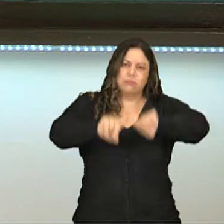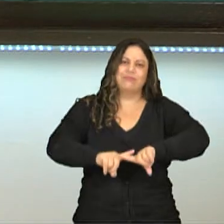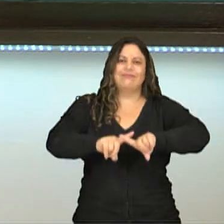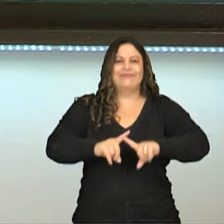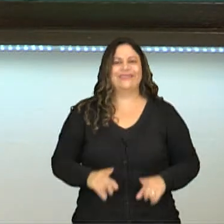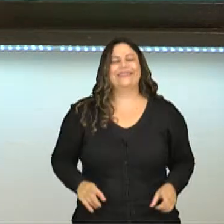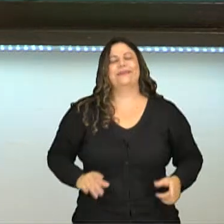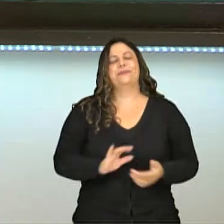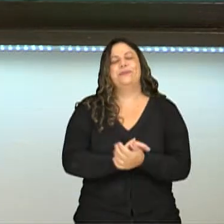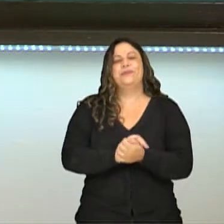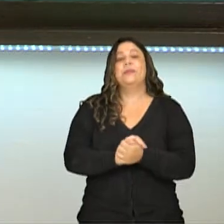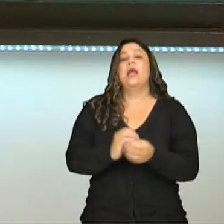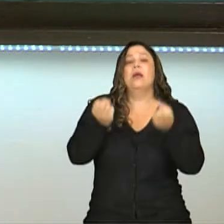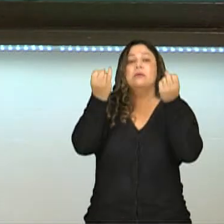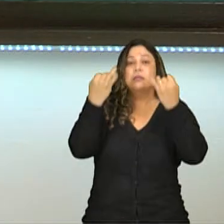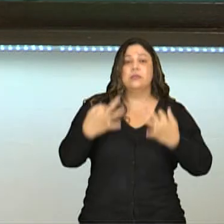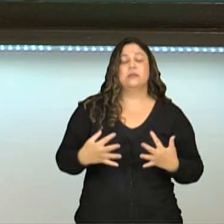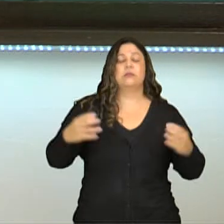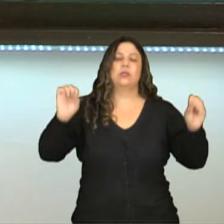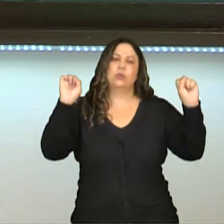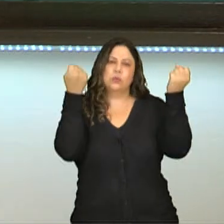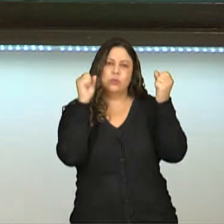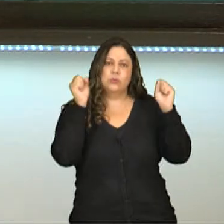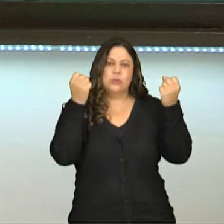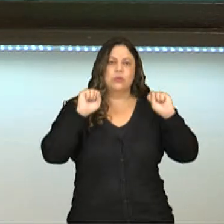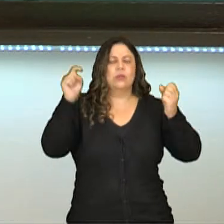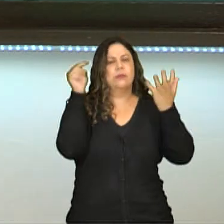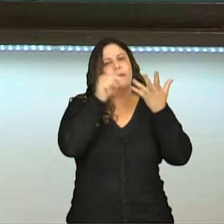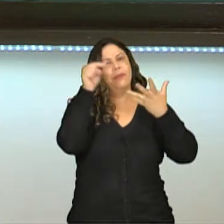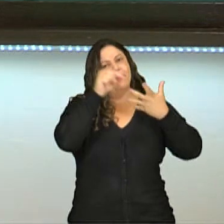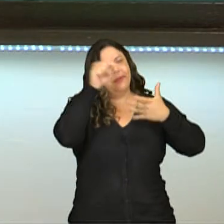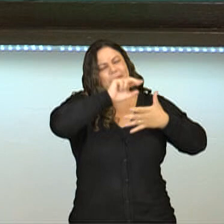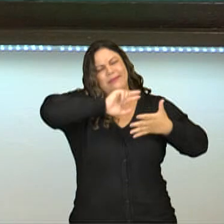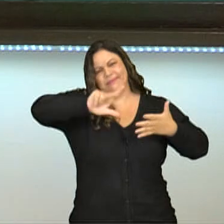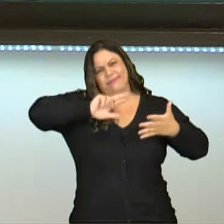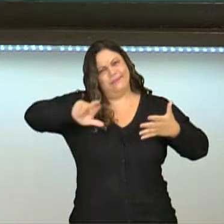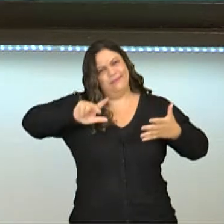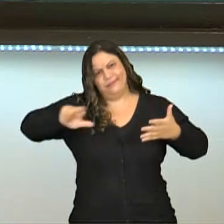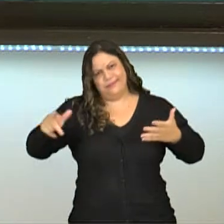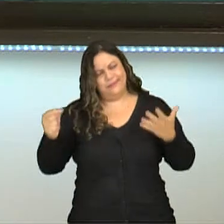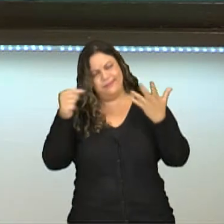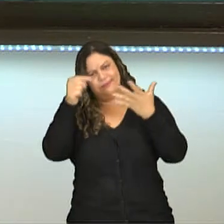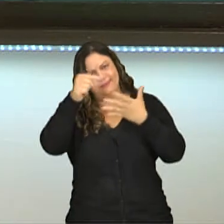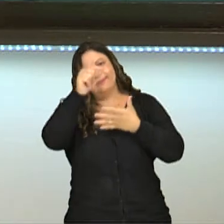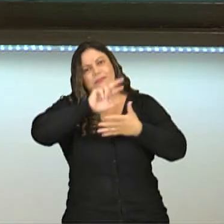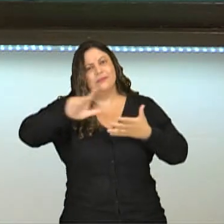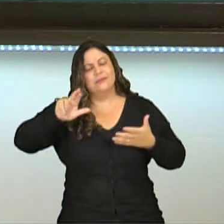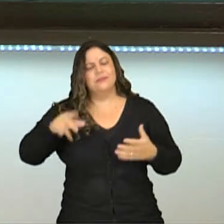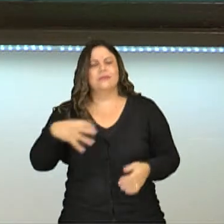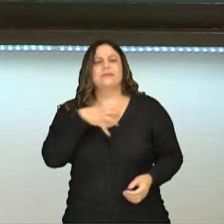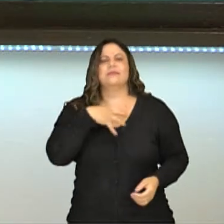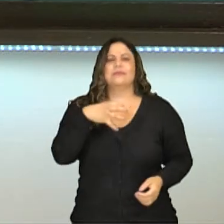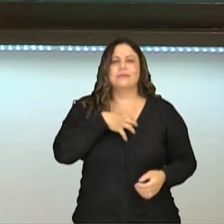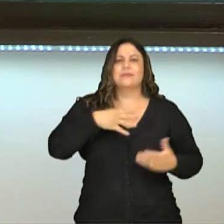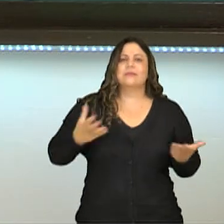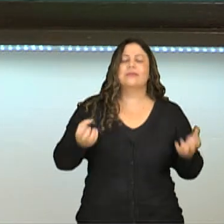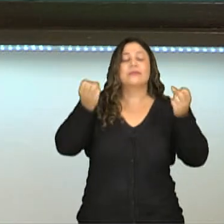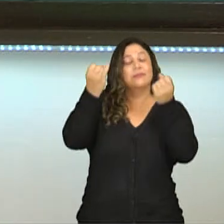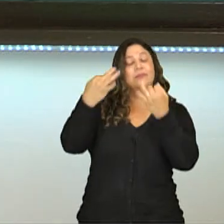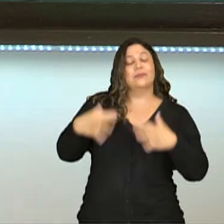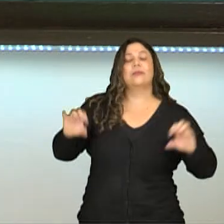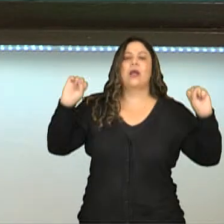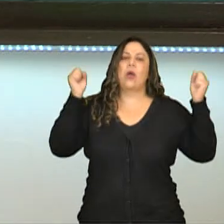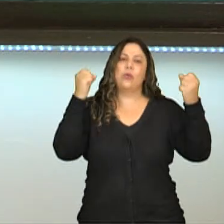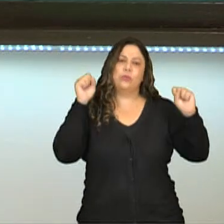gente define o esporte, existem várias definições, né? A gente pode definir esporte de várias formas, dizer que o esporte